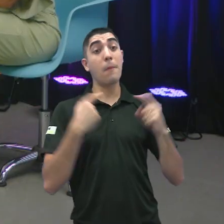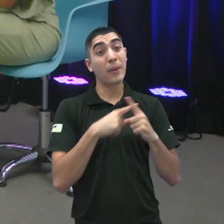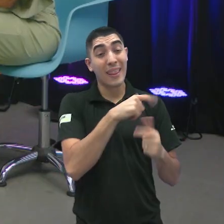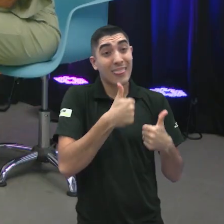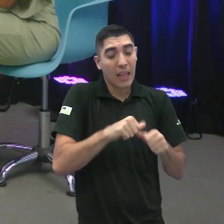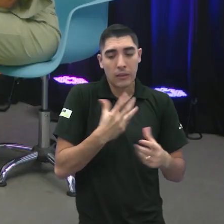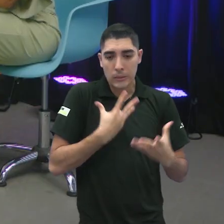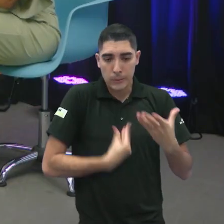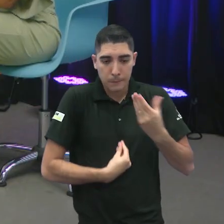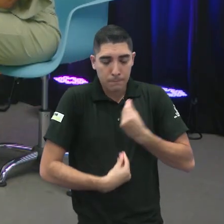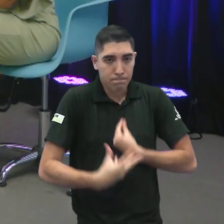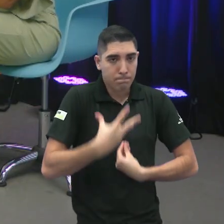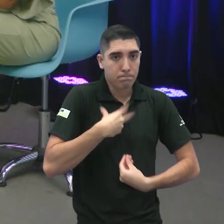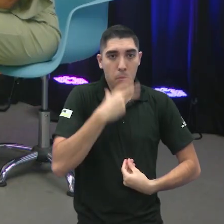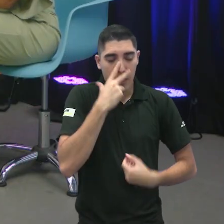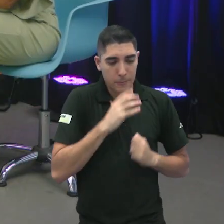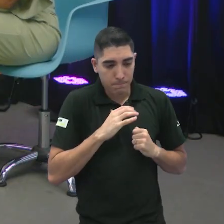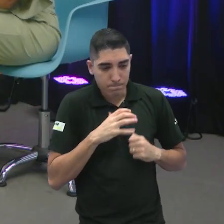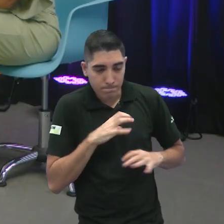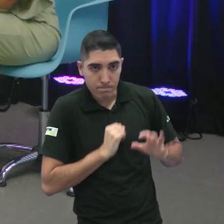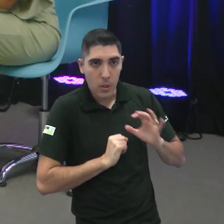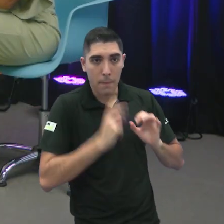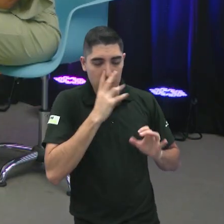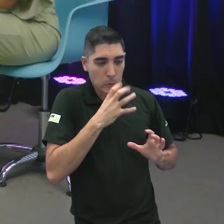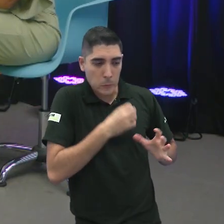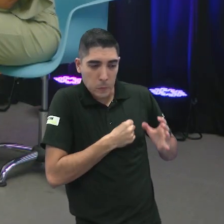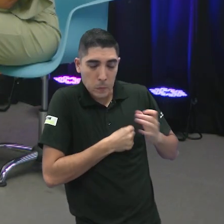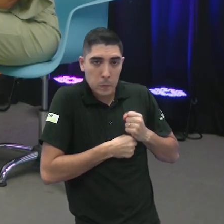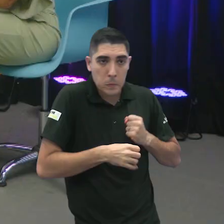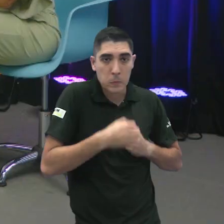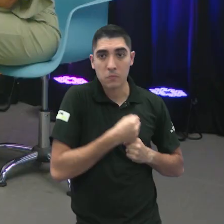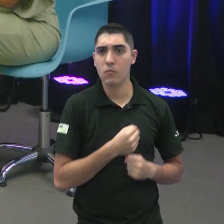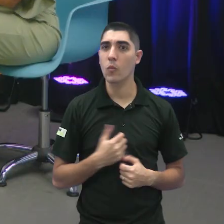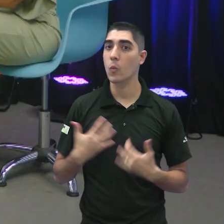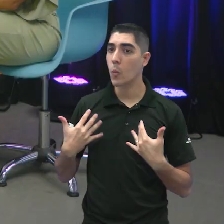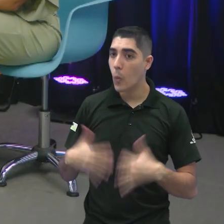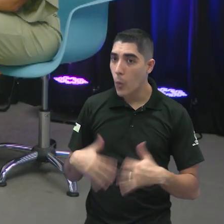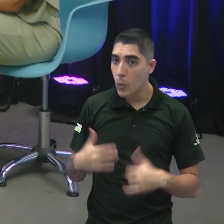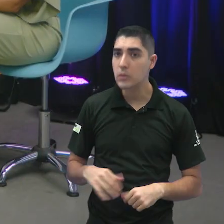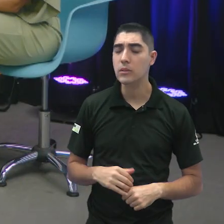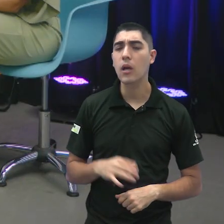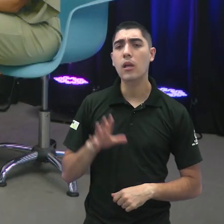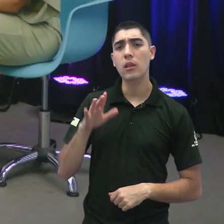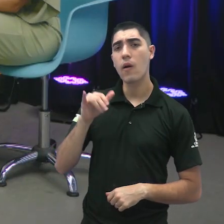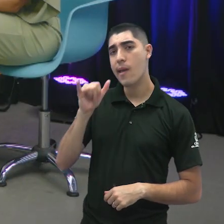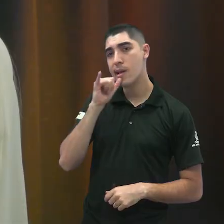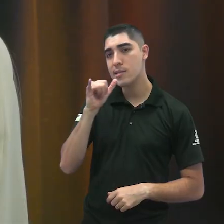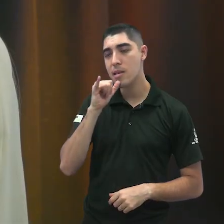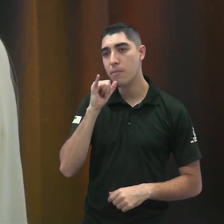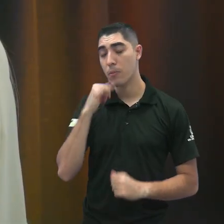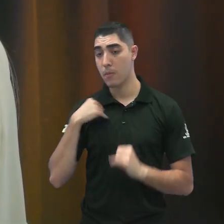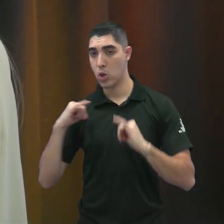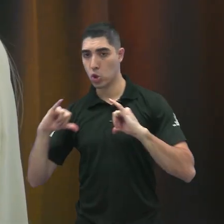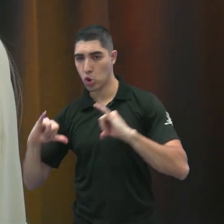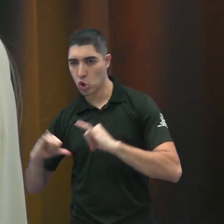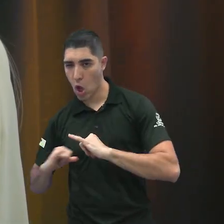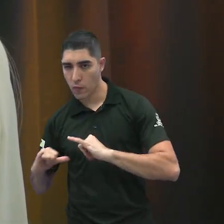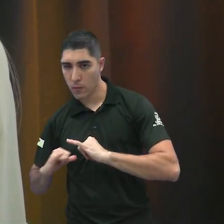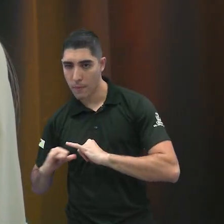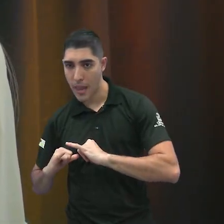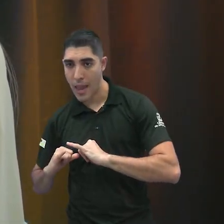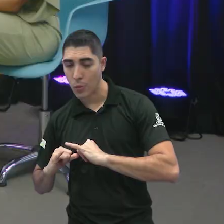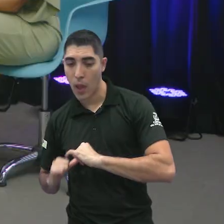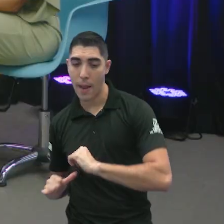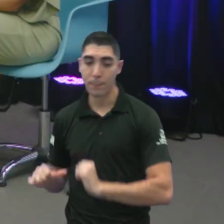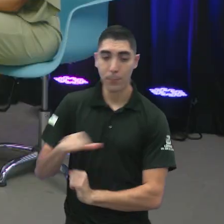coisa. Já estava carregando tanto tanta tempo. coisa há tanto tempo. Exato. E aí acontece isso com esse comportamento. Então, sempre é a relação, como se fosse a dor dela, que